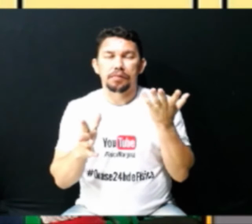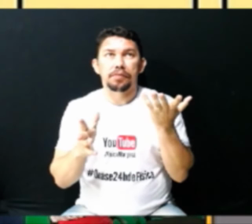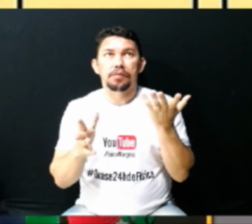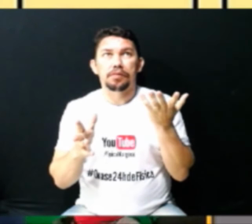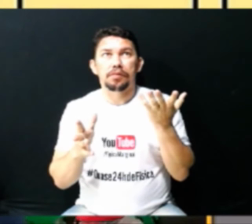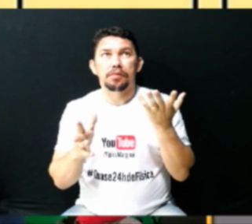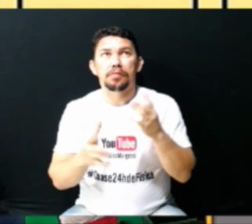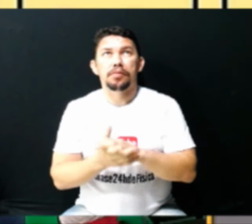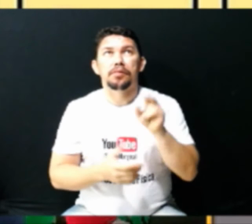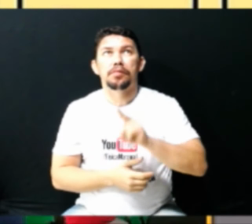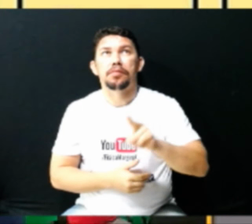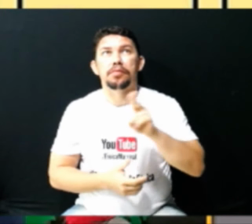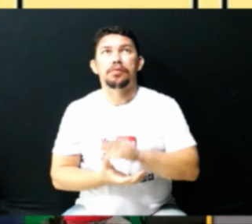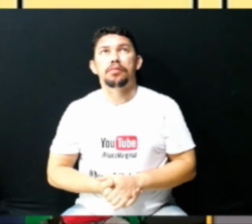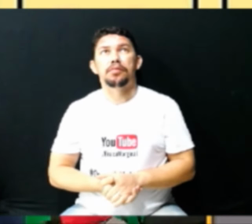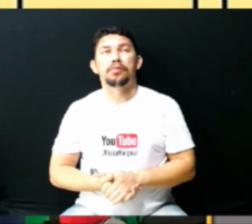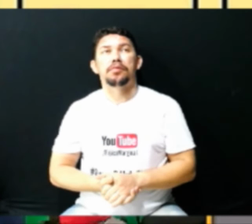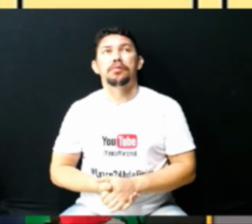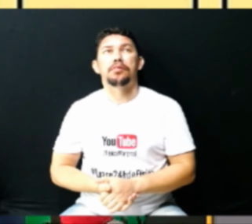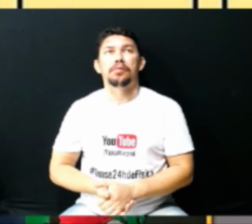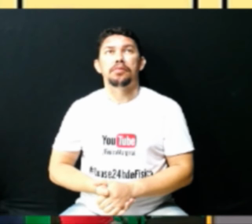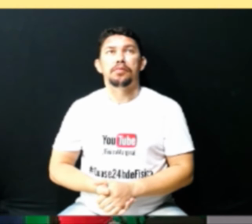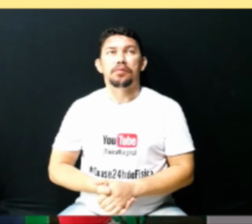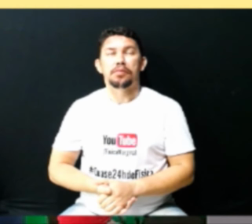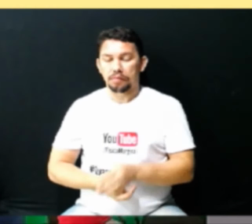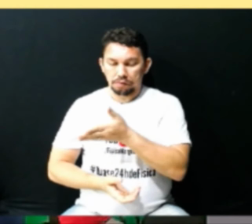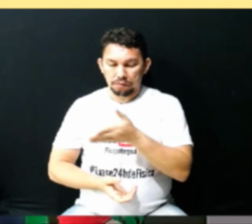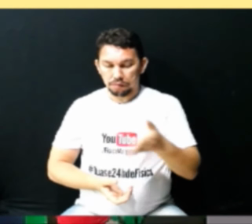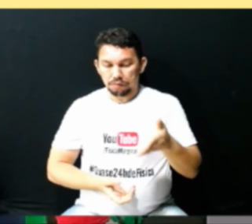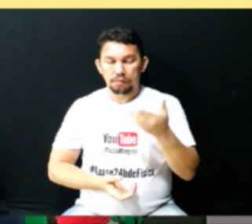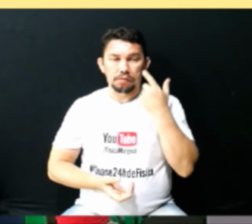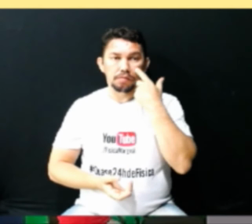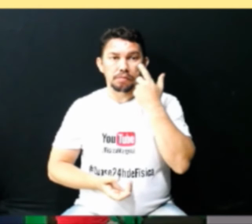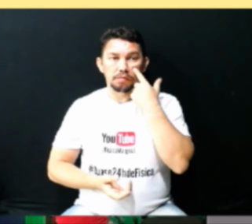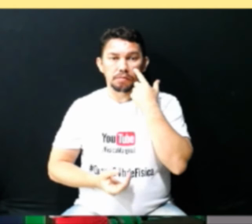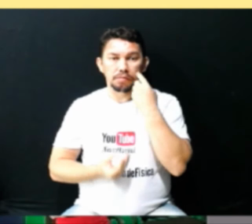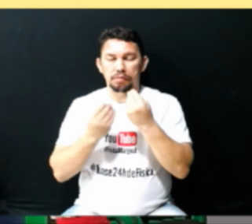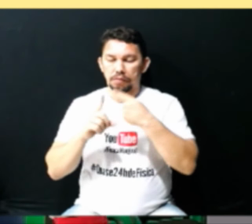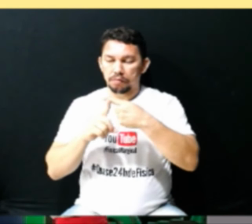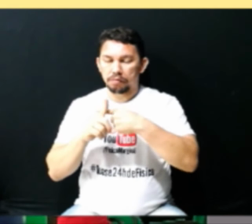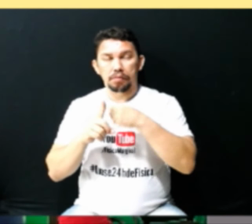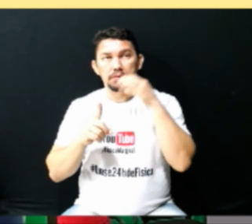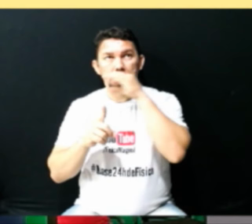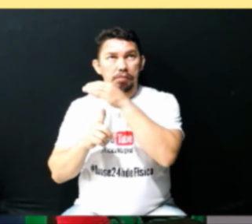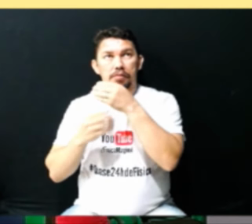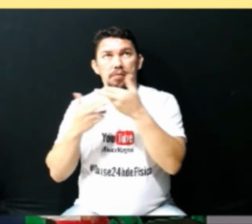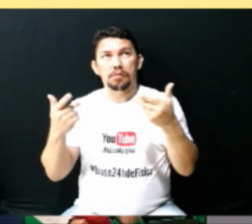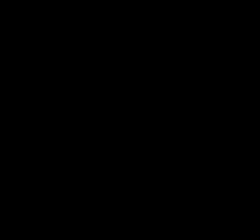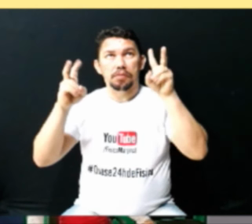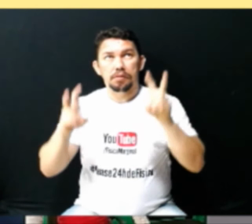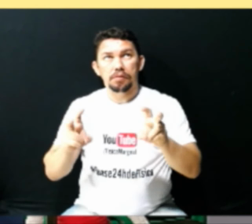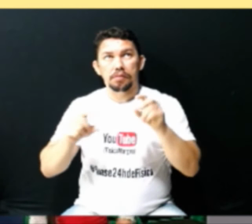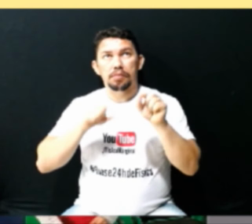executado e tal. Aqui, essa primeira parte eu vou pular, que seria a parte de calorimetria. Eu quero discutir isso aqui com vocês, que é a parte